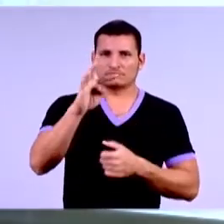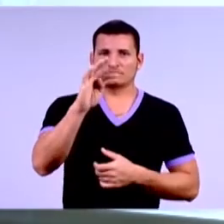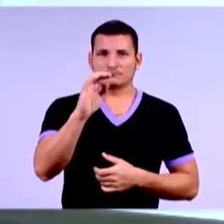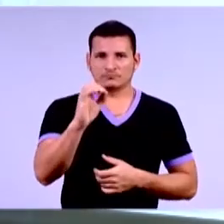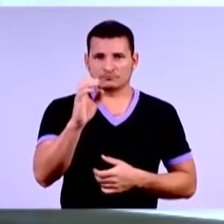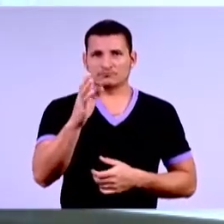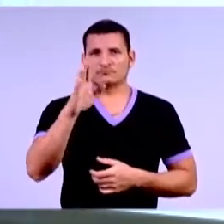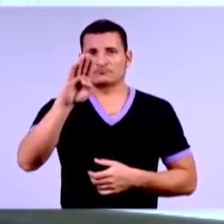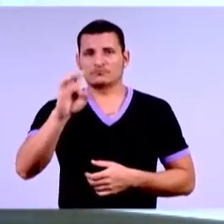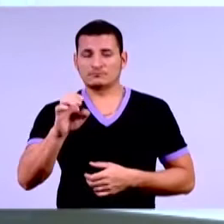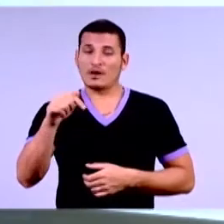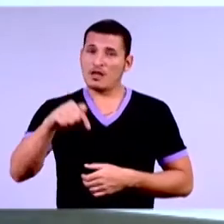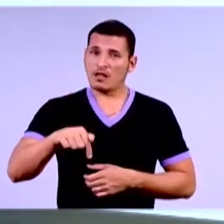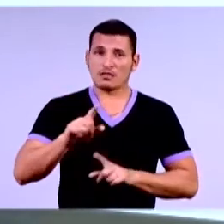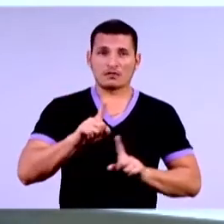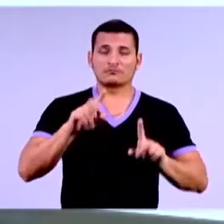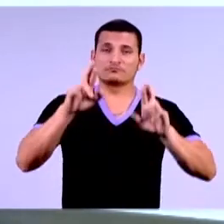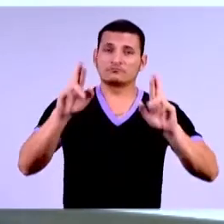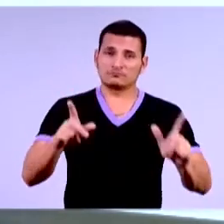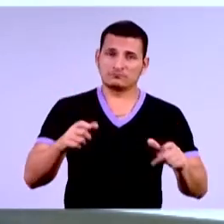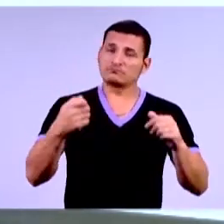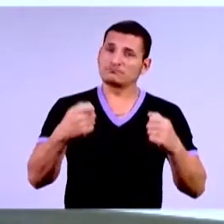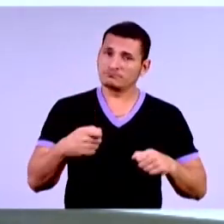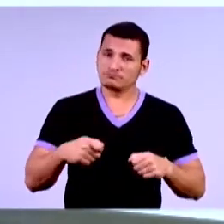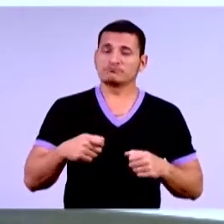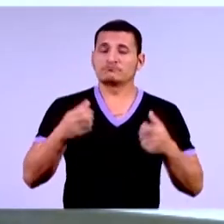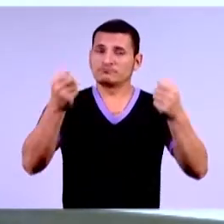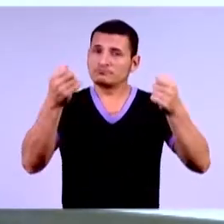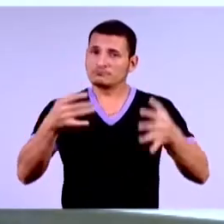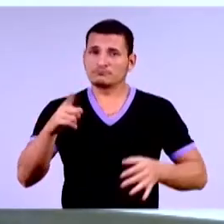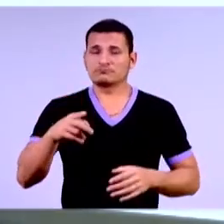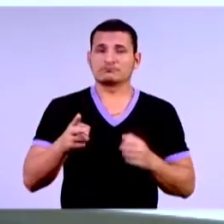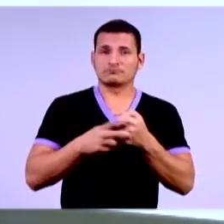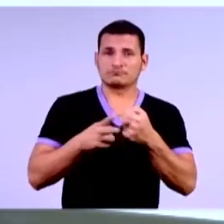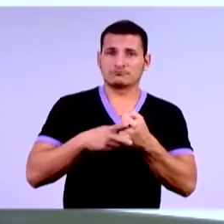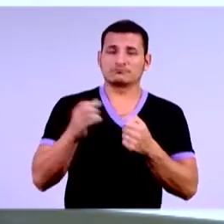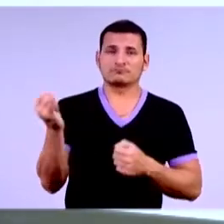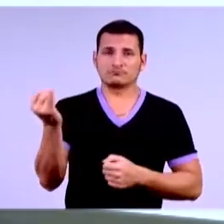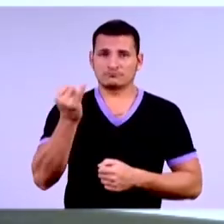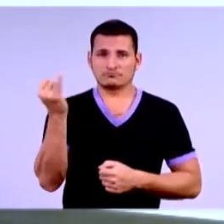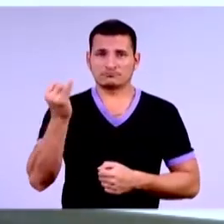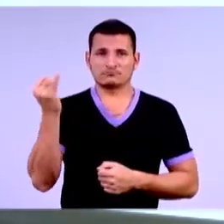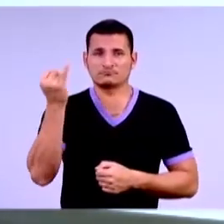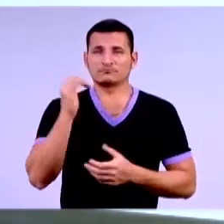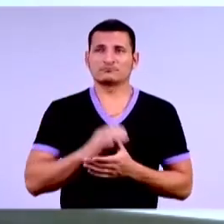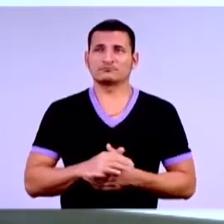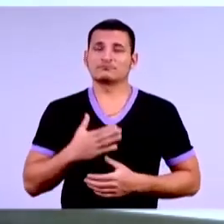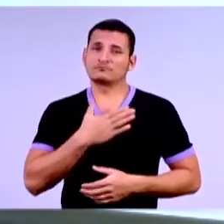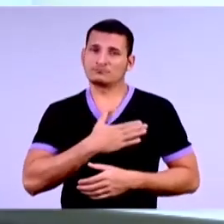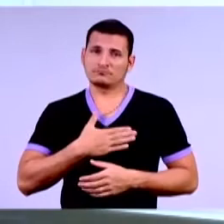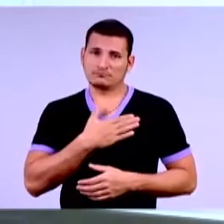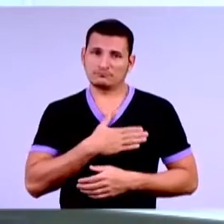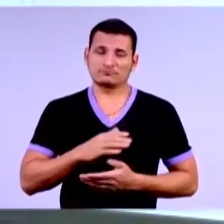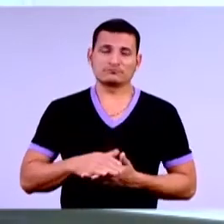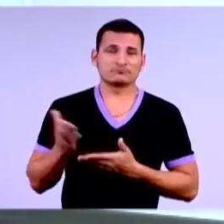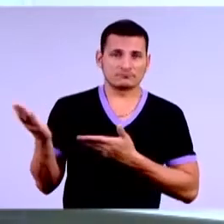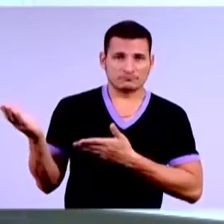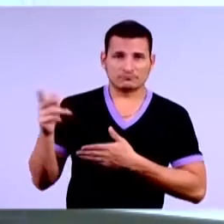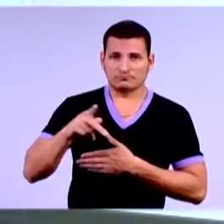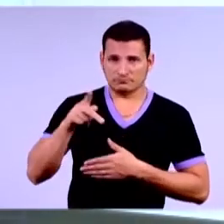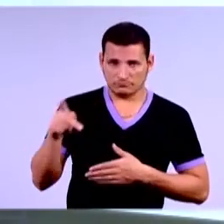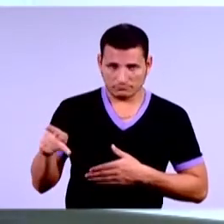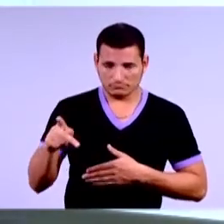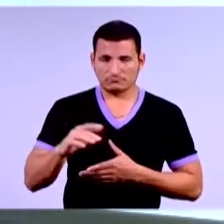não seria diferente nós precisamos falar dele o velho importante é eu gostaria de passar pela professora lei de entrar lá e